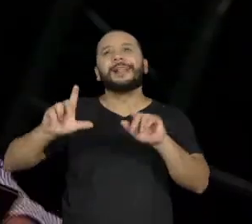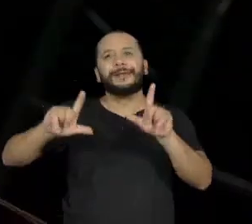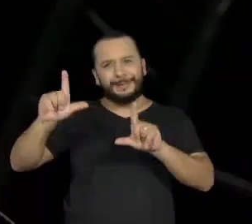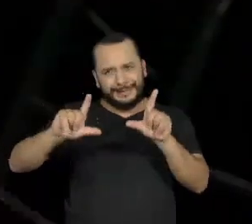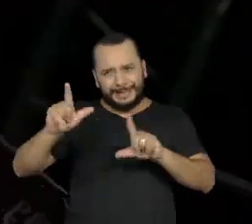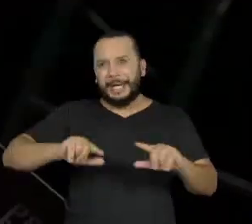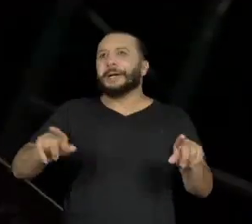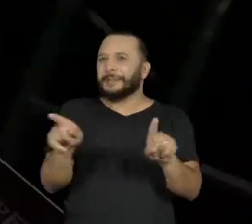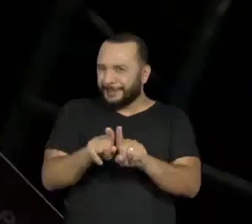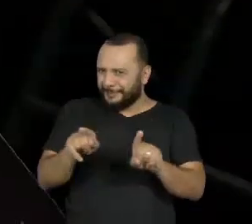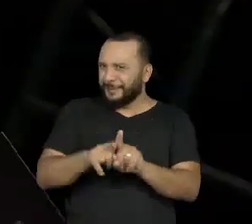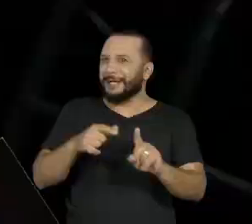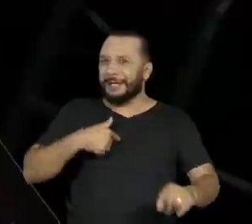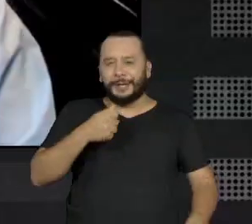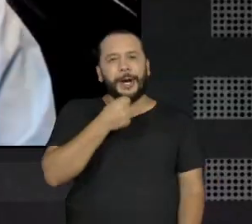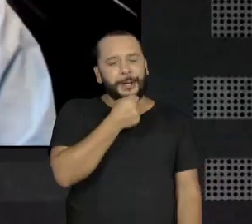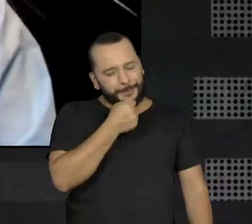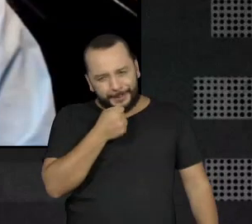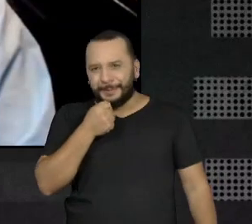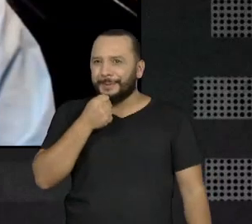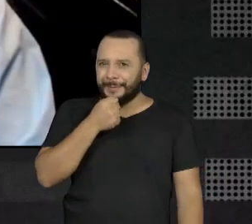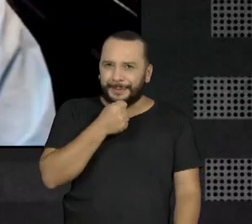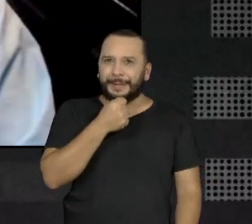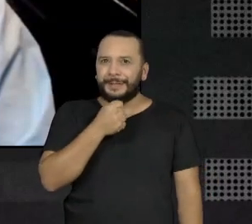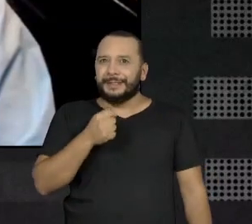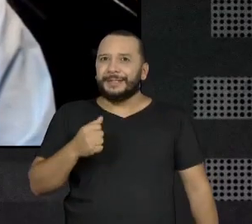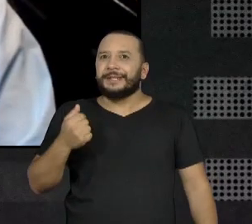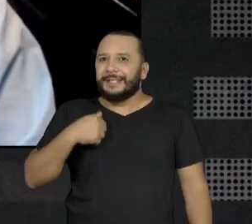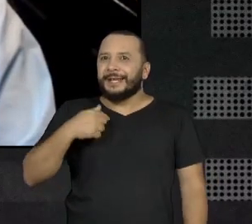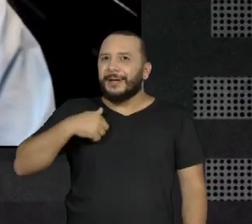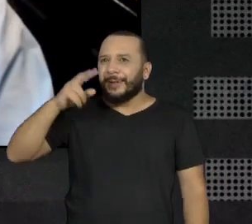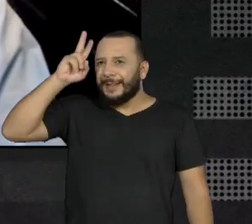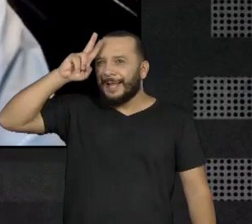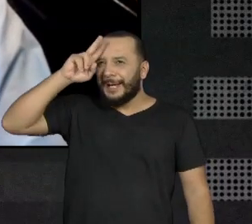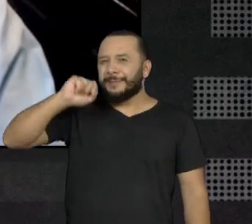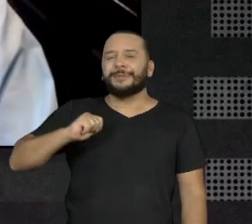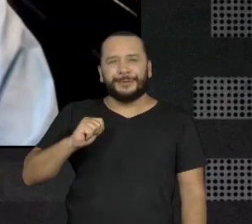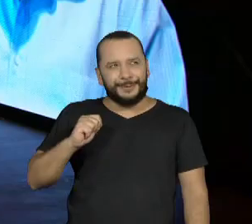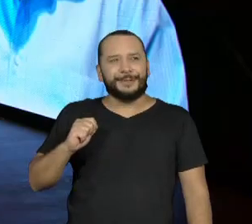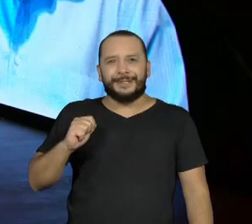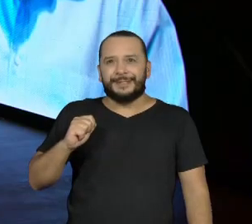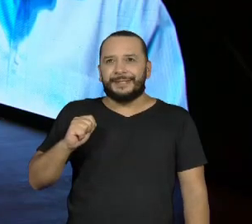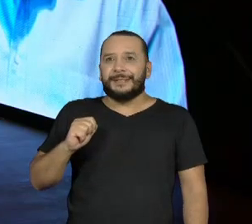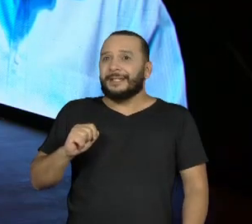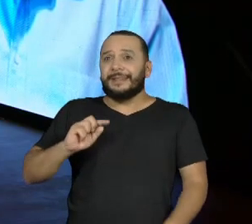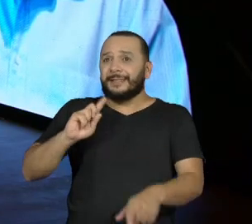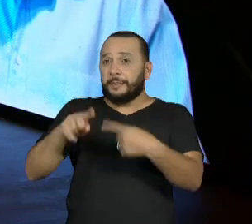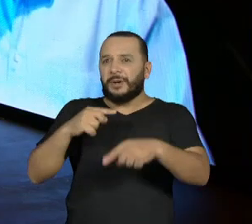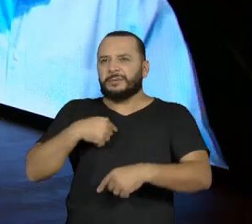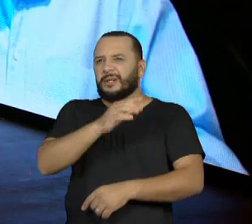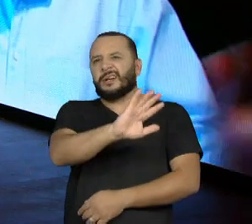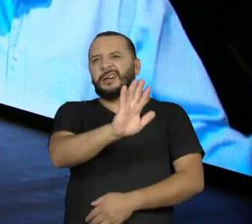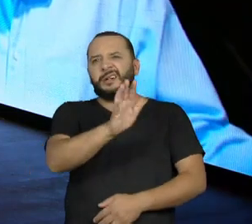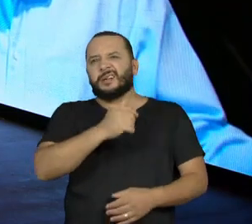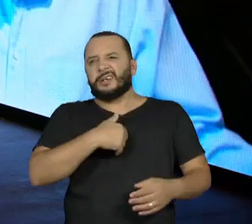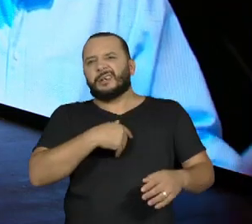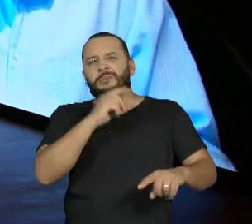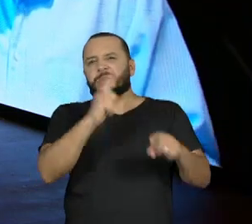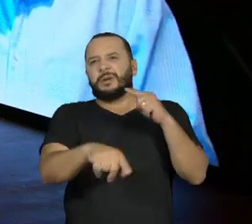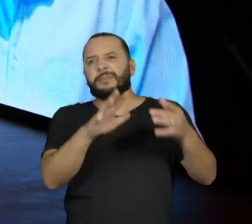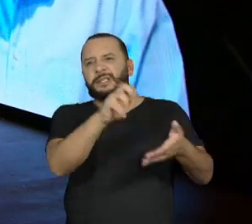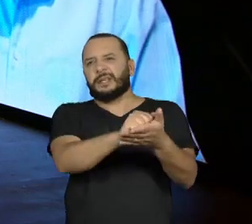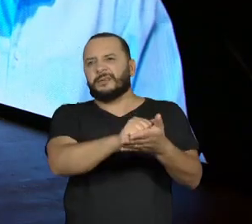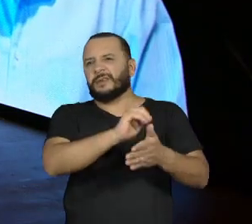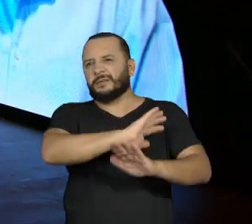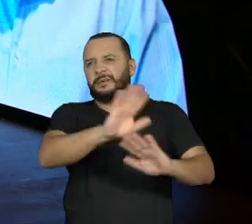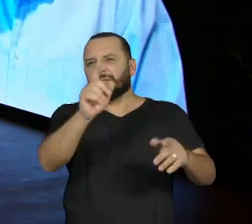eu frequentei, eu ganhei o primeiro lugar. Por quê? Daí me proibiram de me inscrever. Tinha várias rádios em São